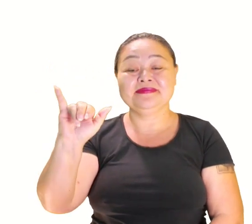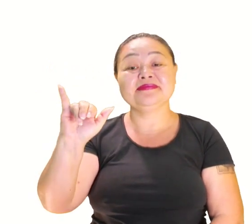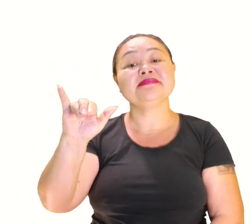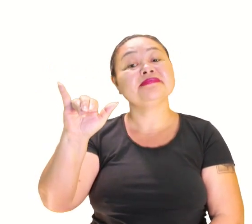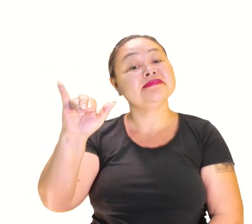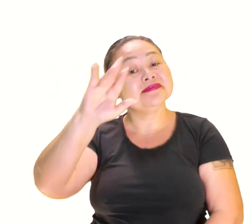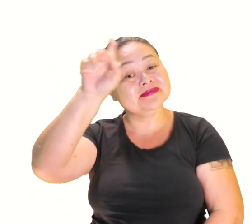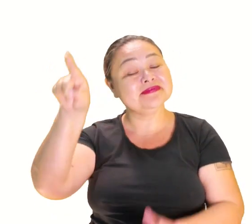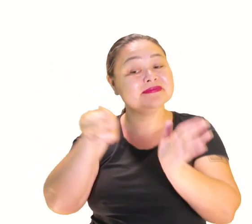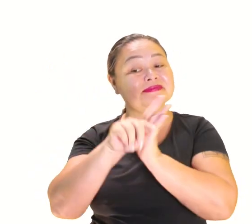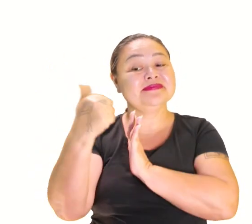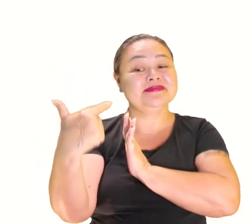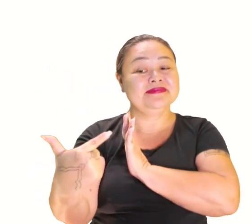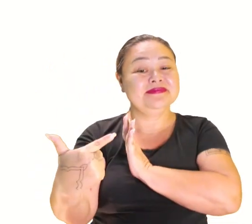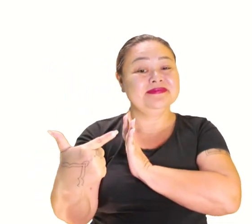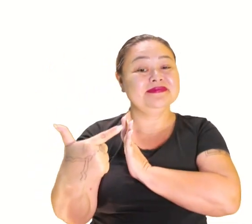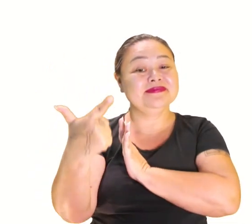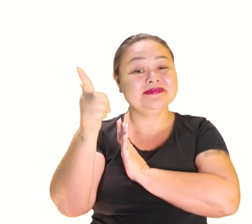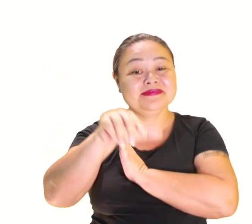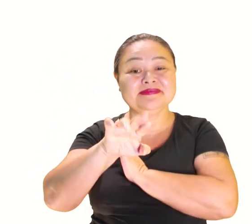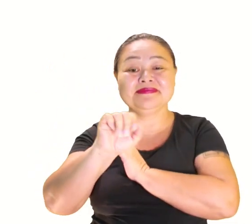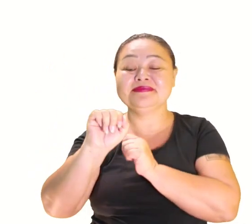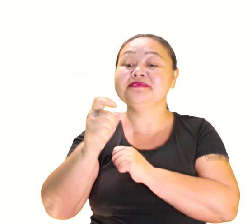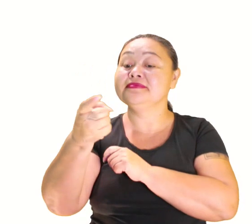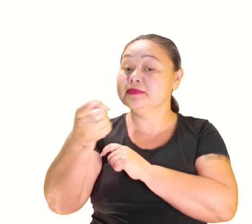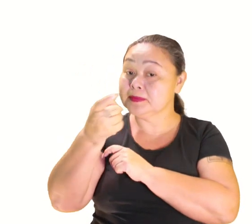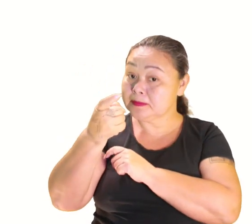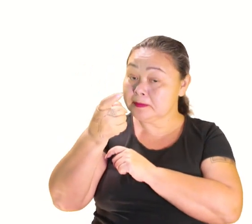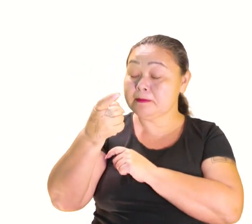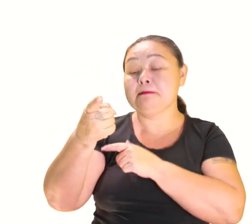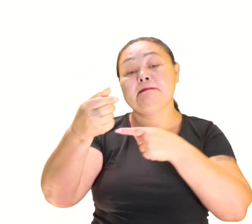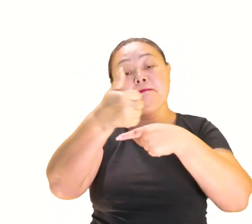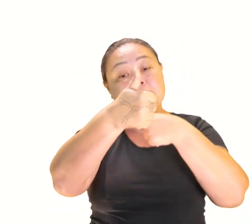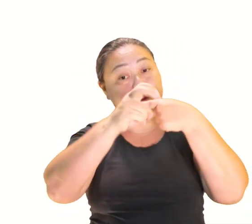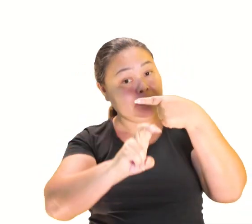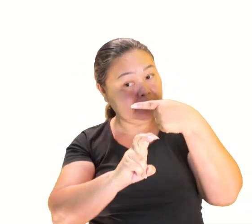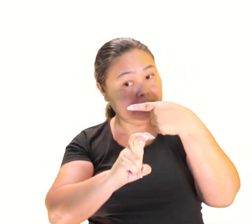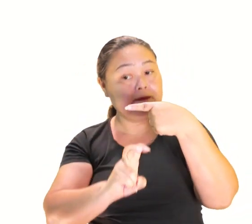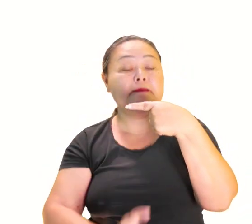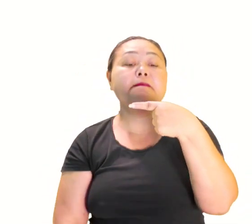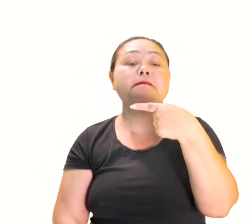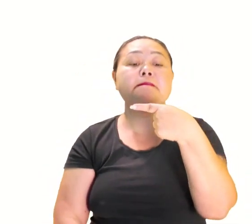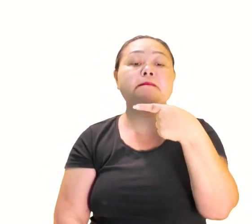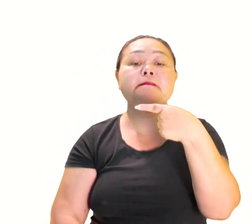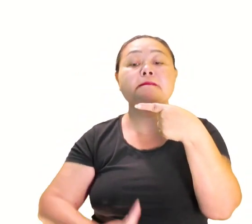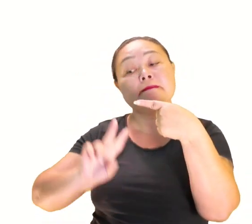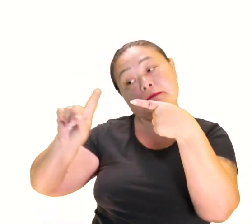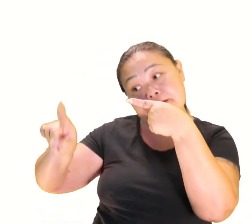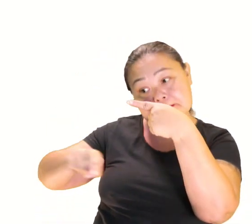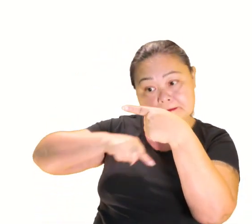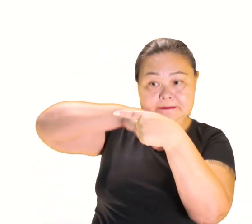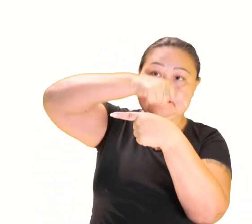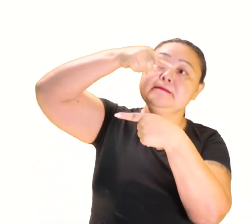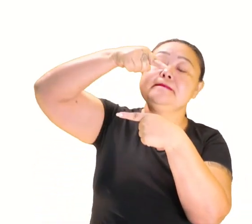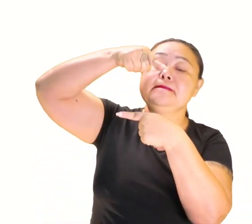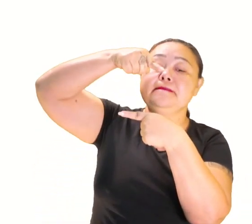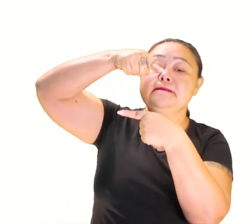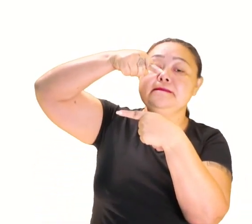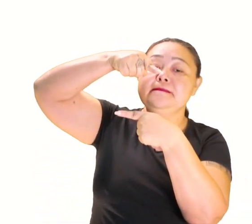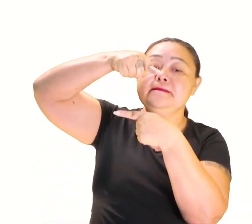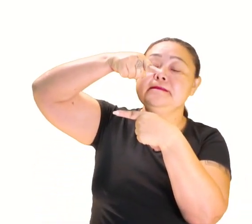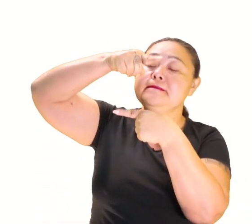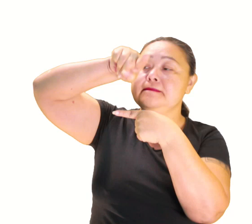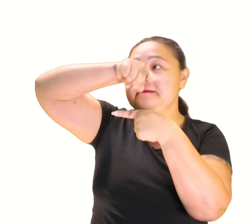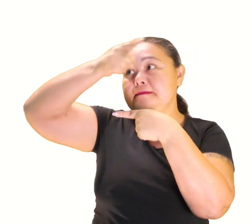ser menos 2. Menos Então, 2. menos 2 é igual ao log de x na base 1 1 quinto. quinto. Vamos fazer o giro? Giro. Esse elevado